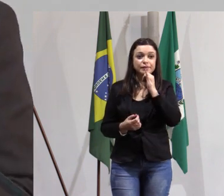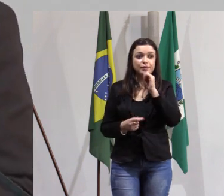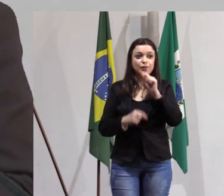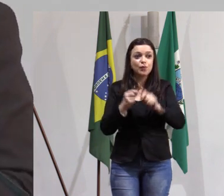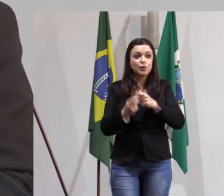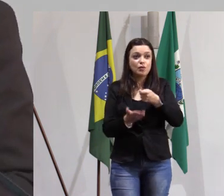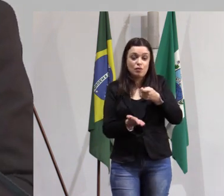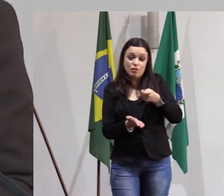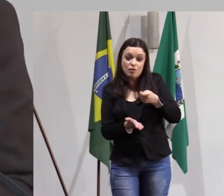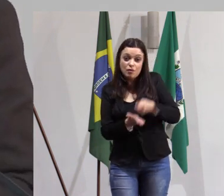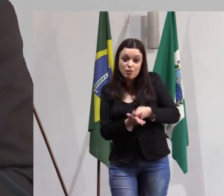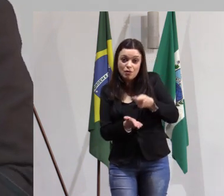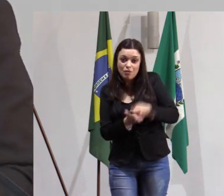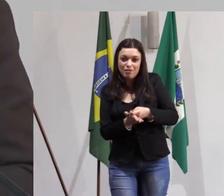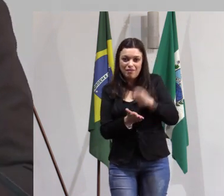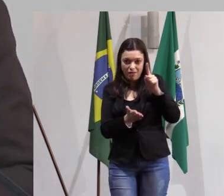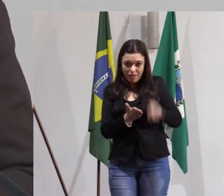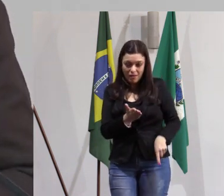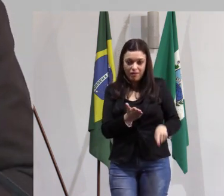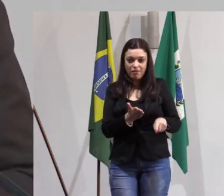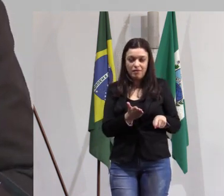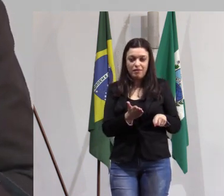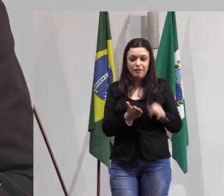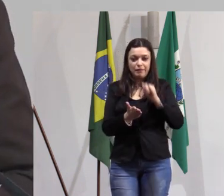deveres das organizações sociais,